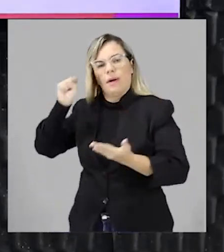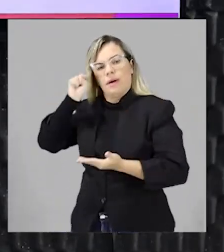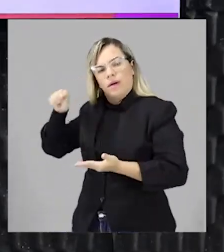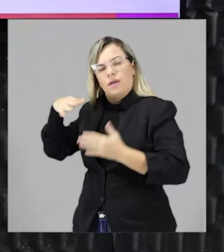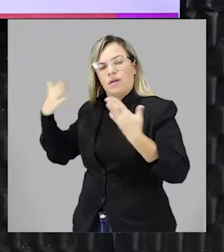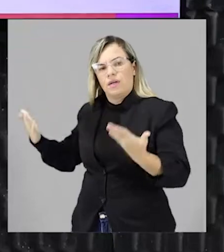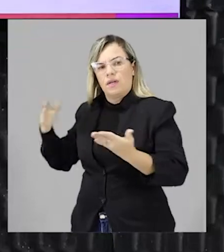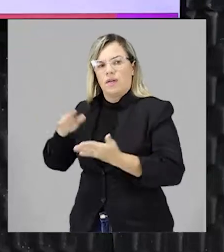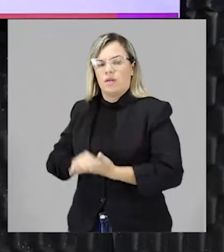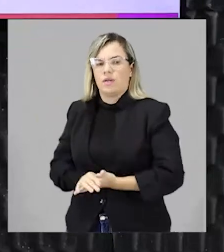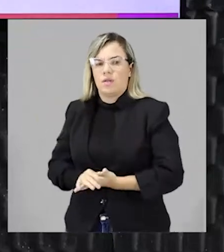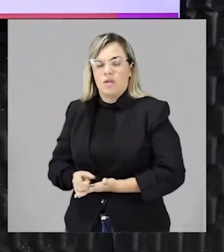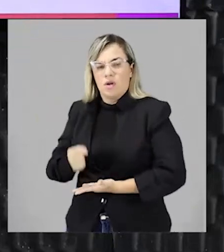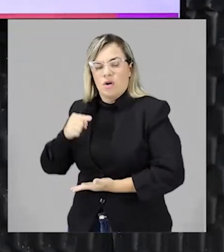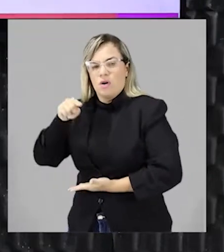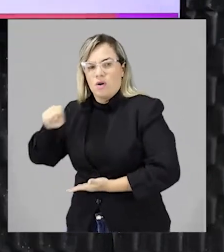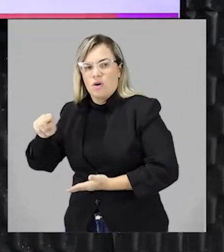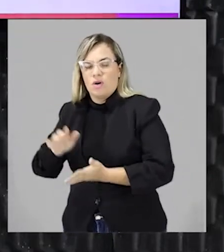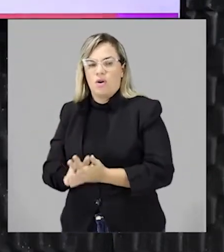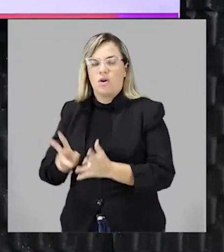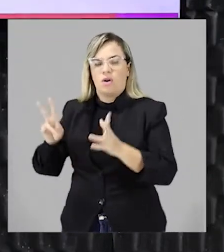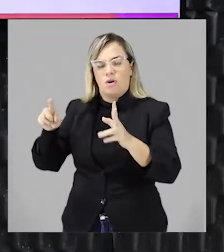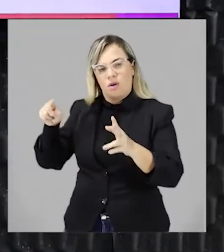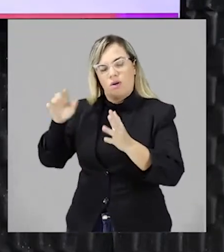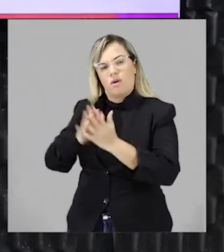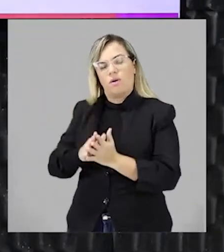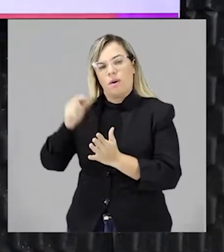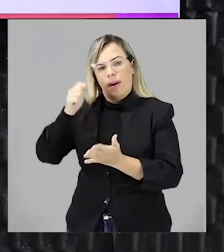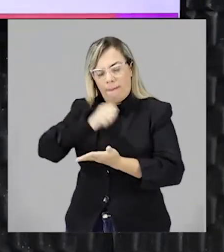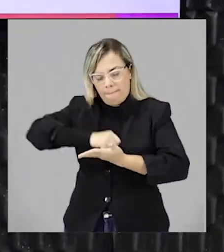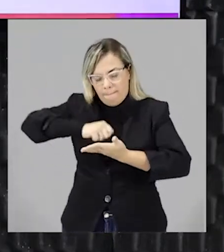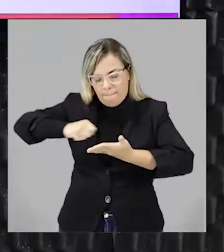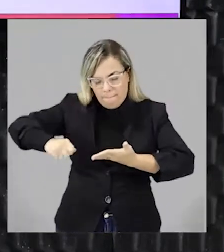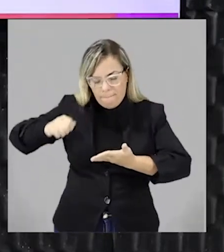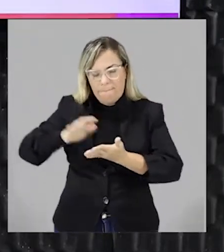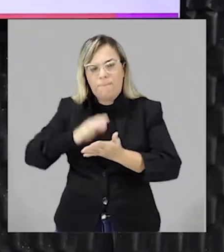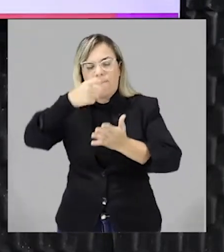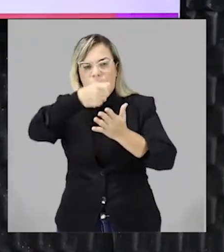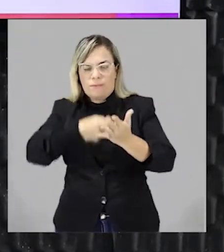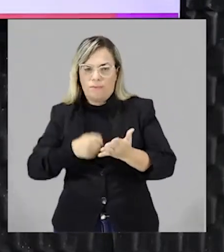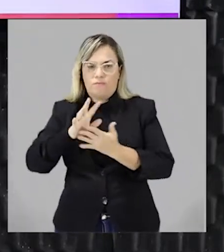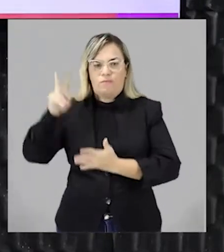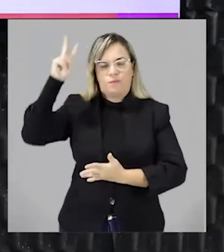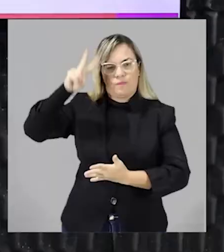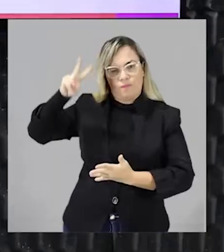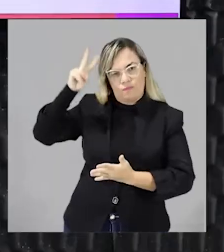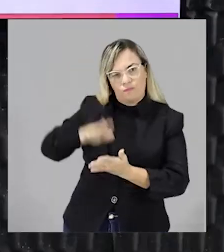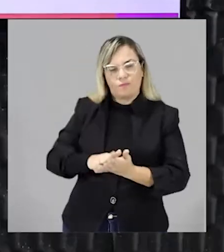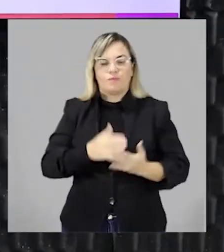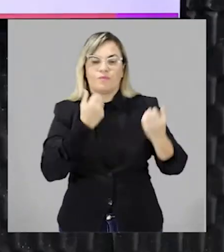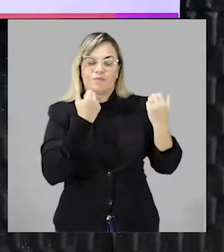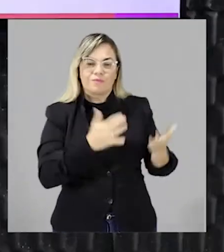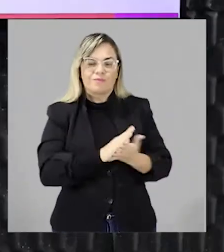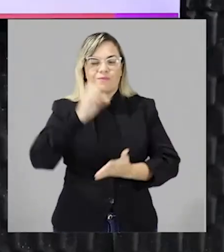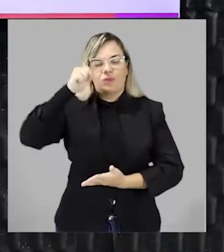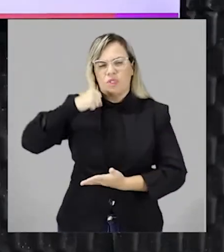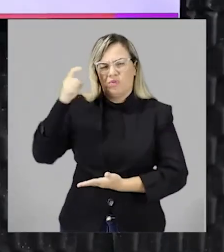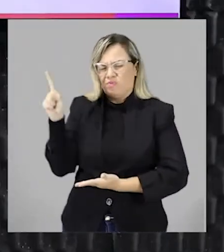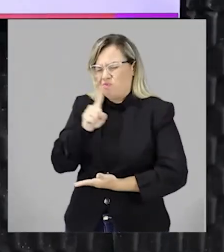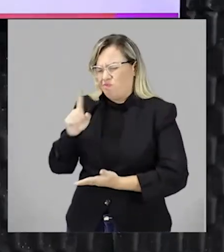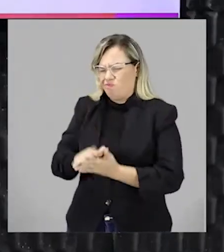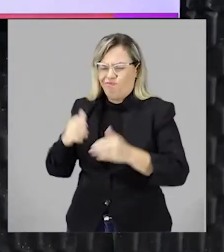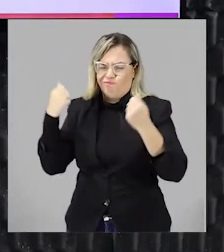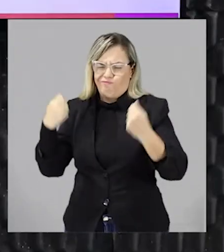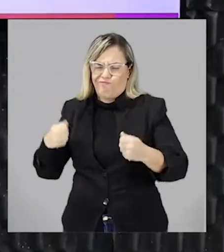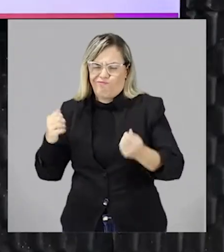você mesmo que dá o seu título ao texto. Lembrando que no programa Jovem Senador não é necessário colocar título